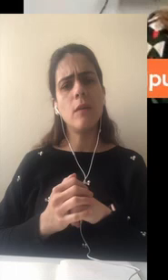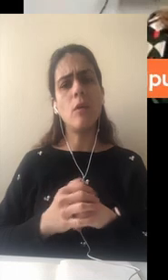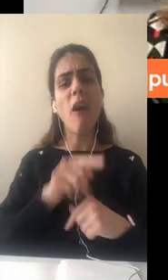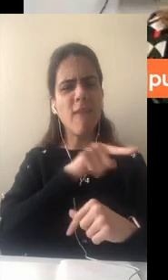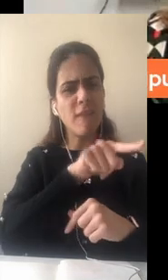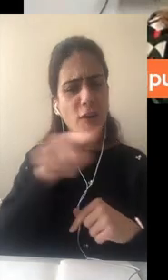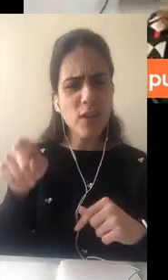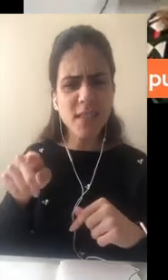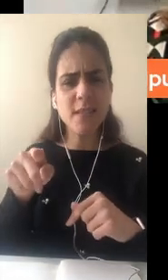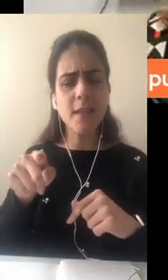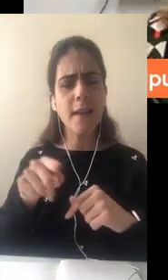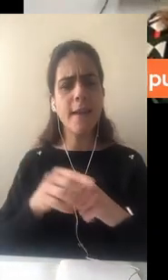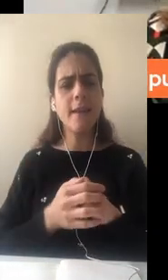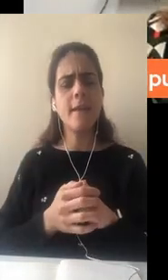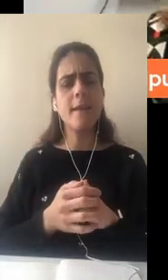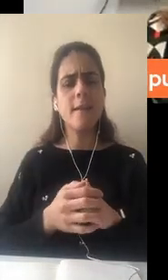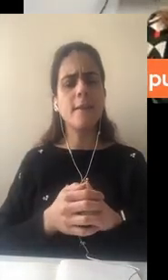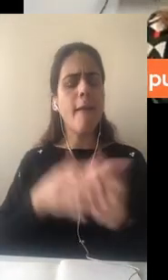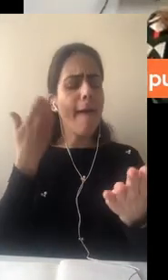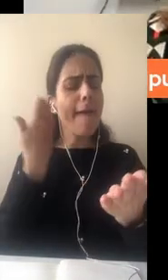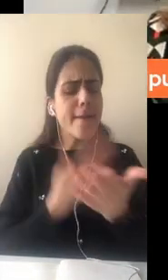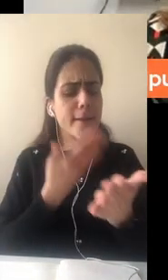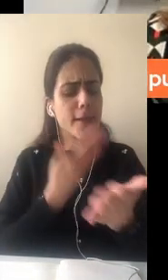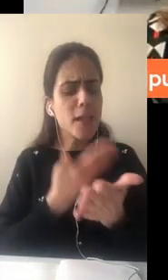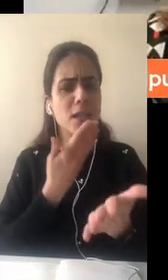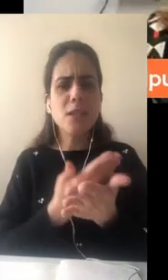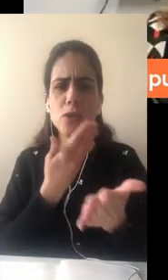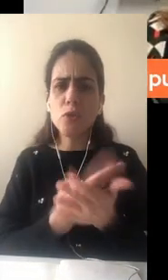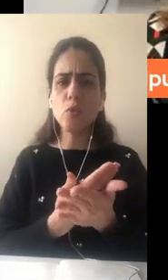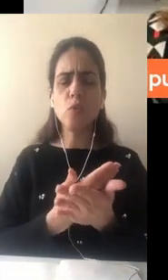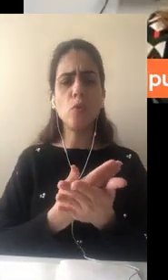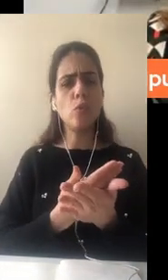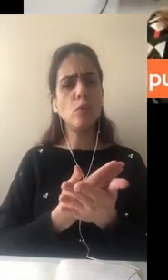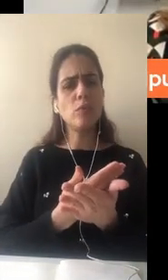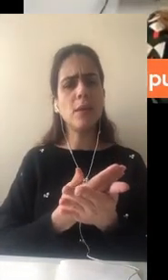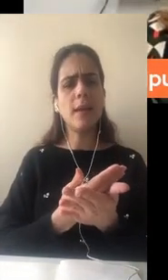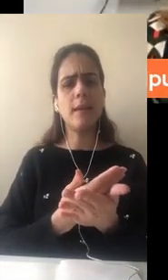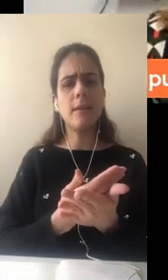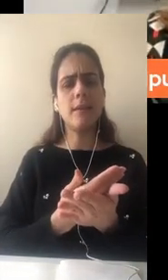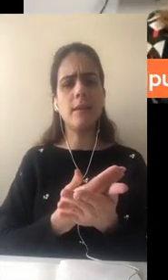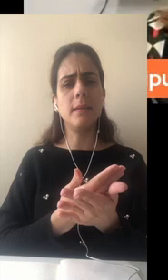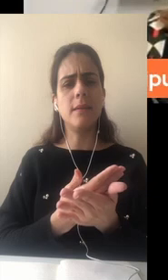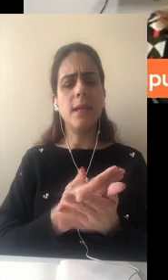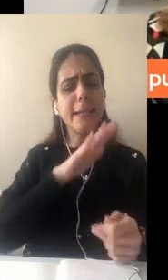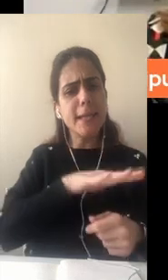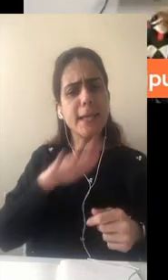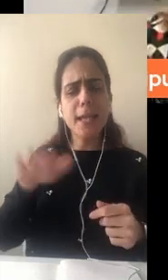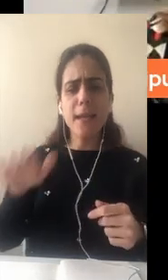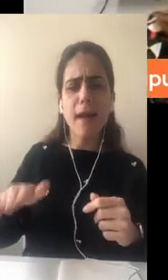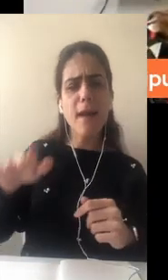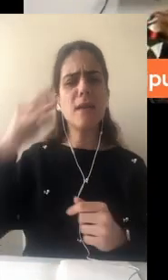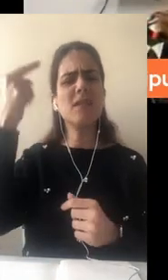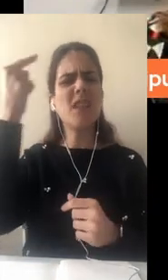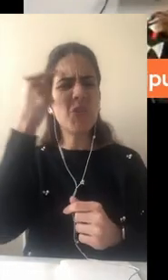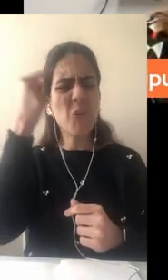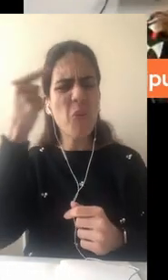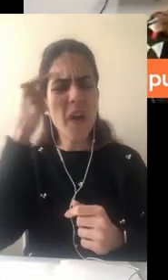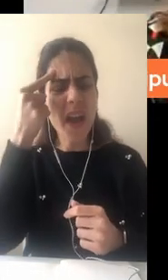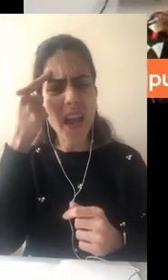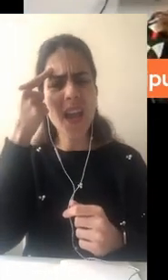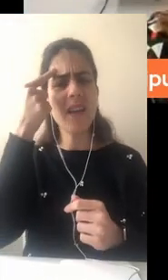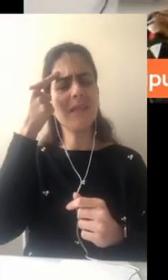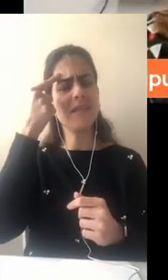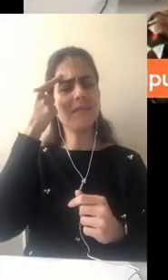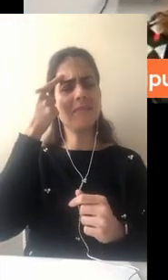que estuda o desenvolvimento humano, que tem estudado os números crescentes do adoecimento mental,